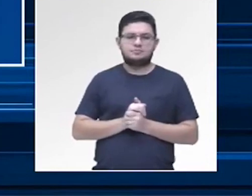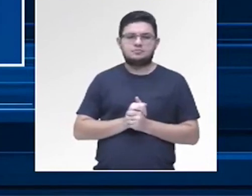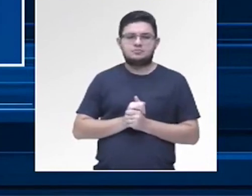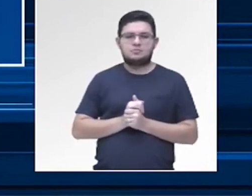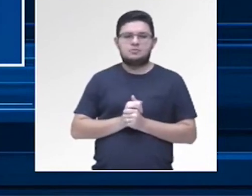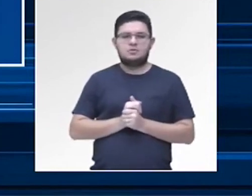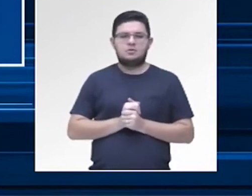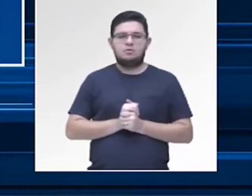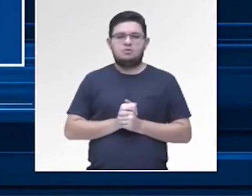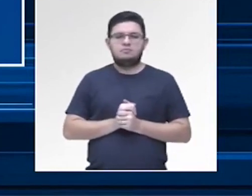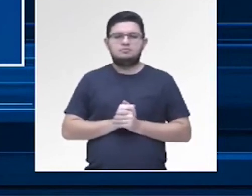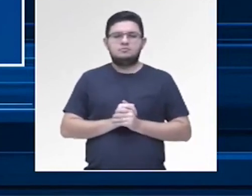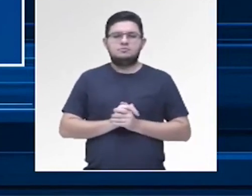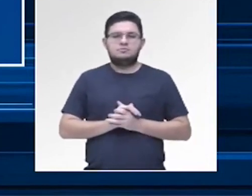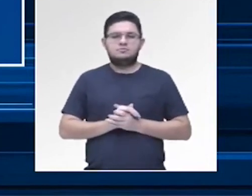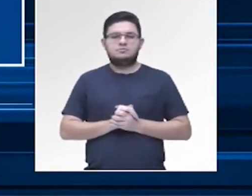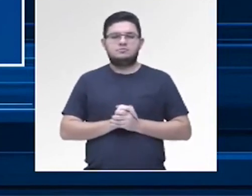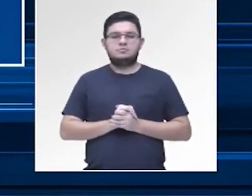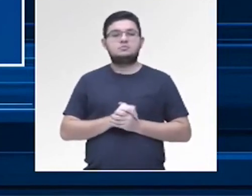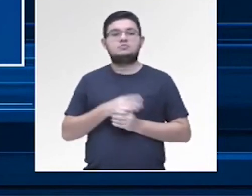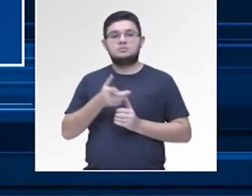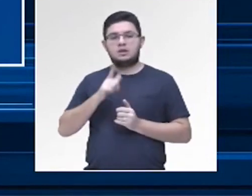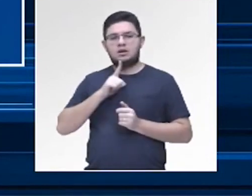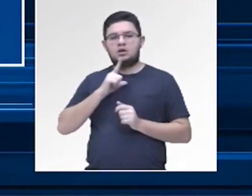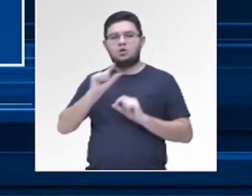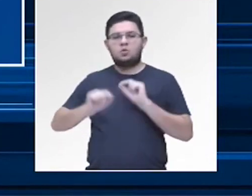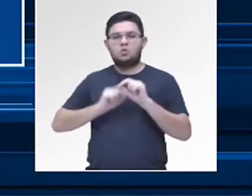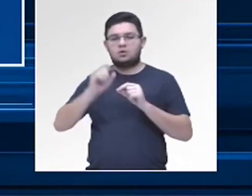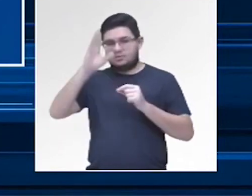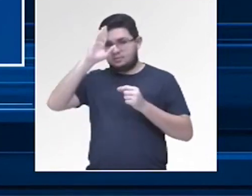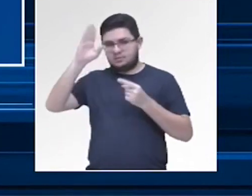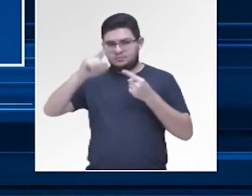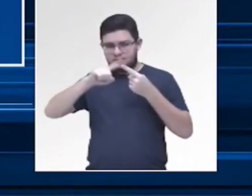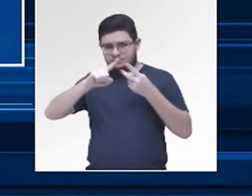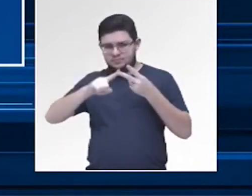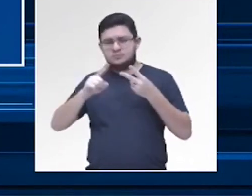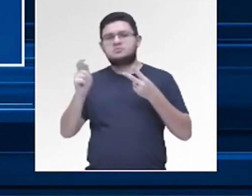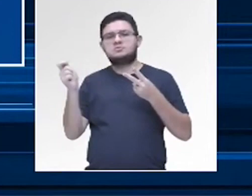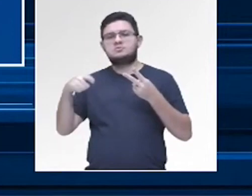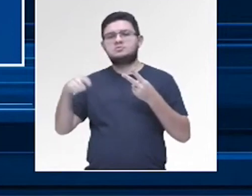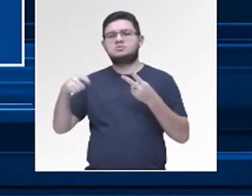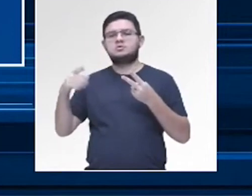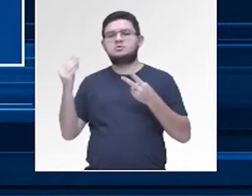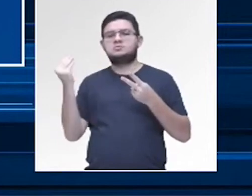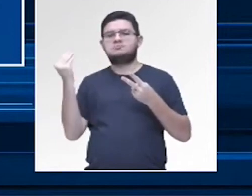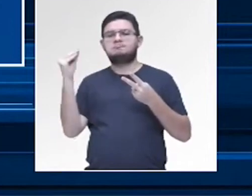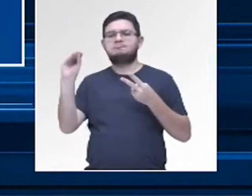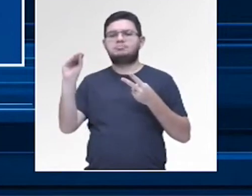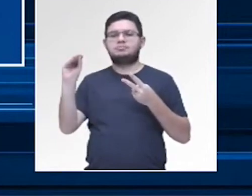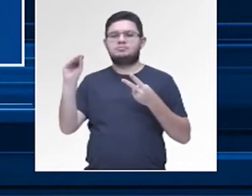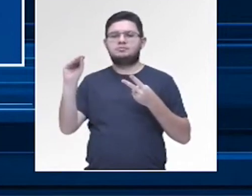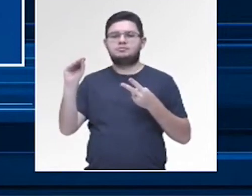completar com superlativo. Eu tenho duas opções. The highest, né? Lembrem que o the